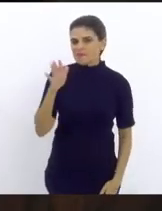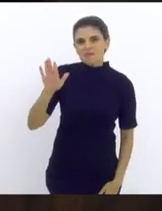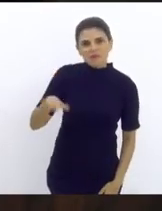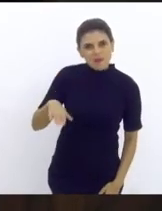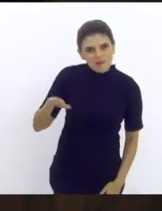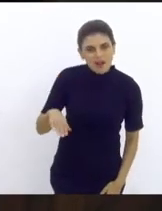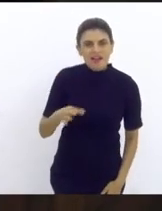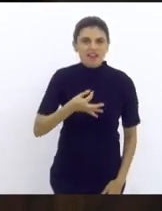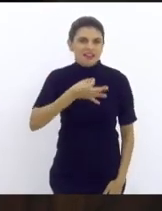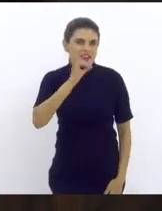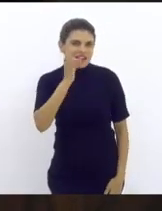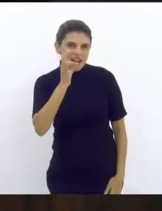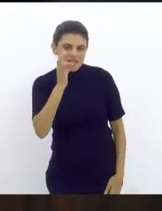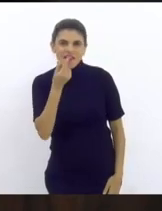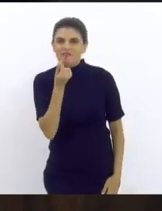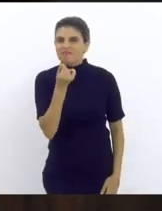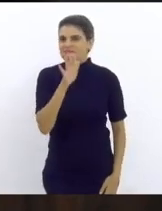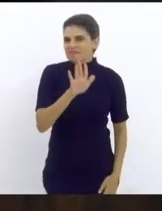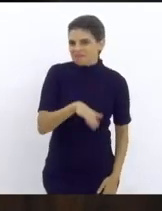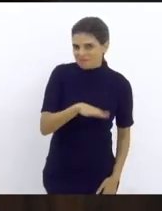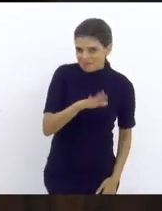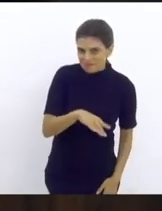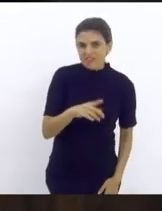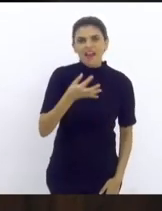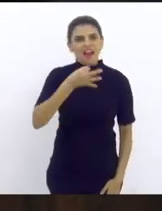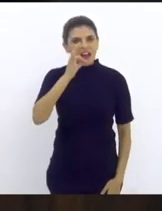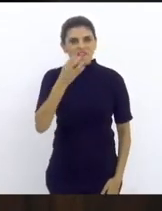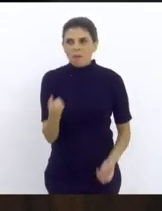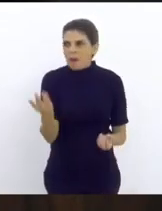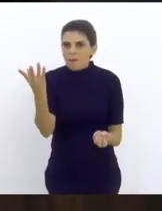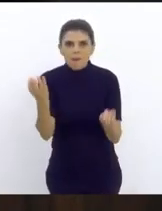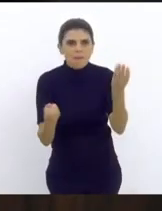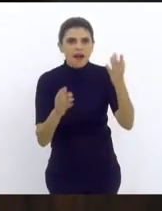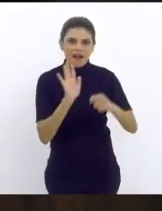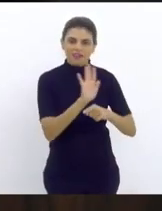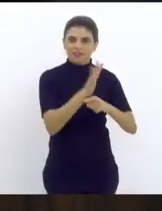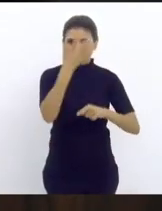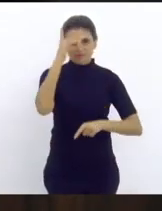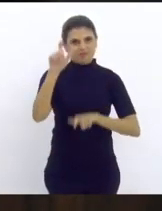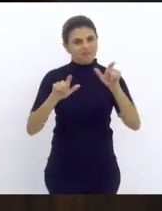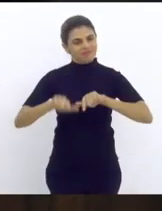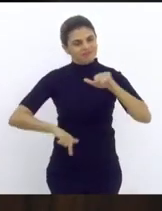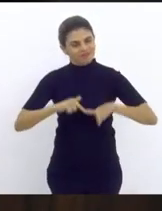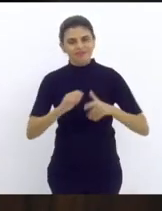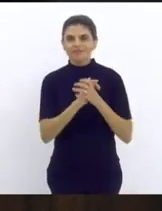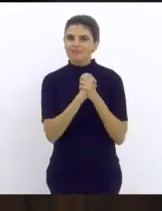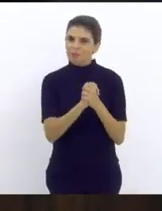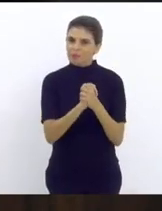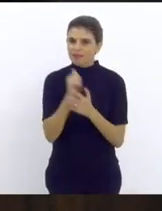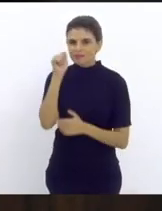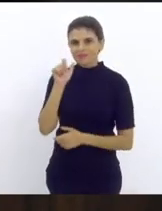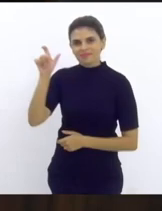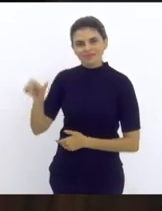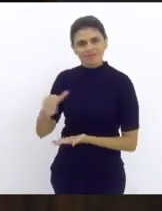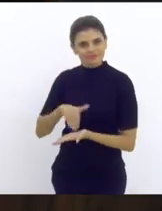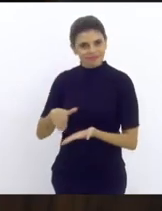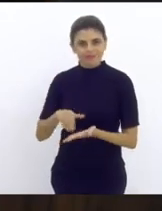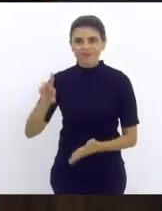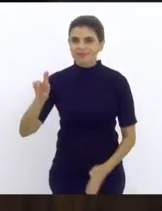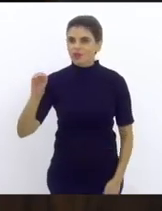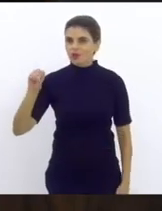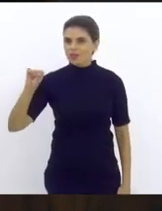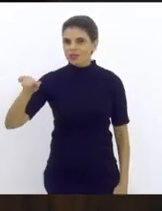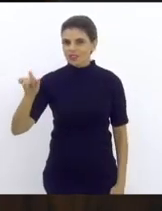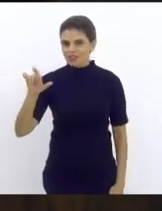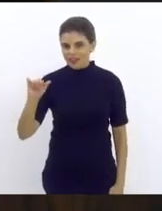o café também que tem sido feito dos trabalhadores parabéns a nossa secretária Rosângela Gomes